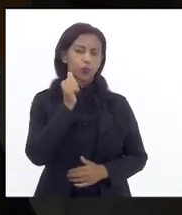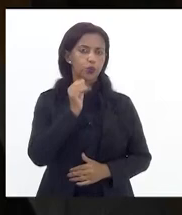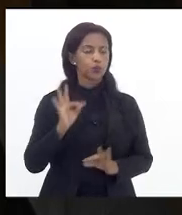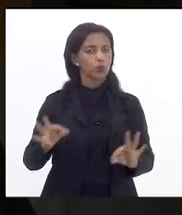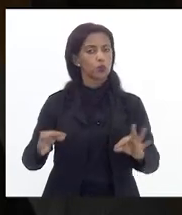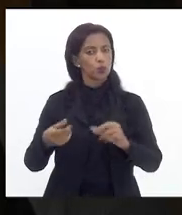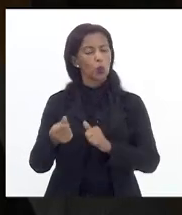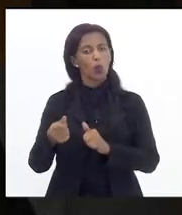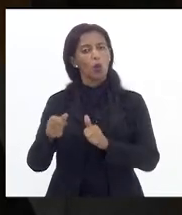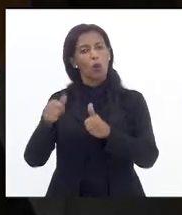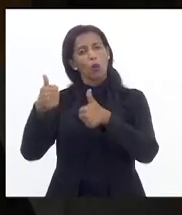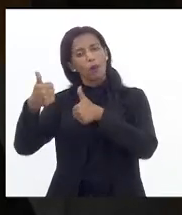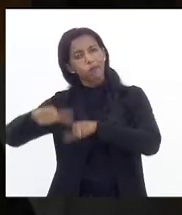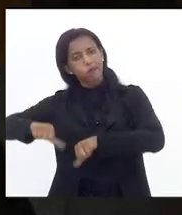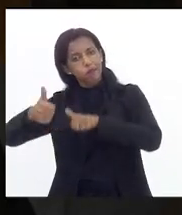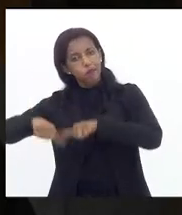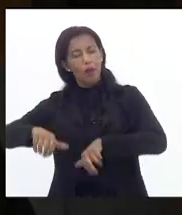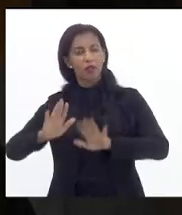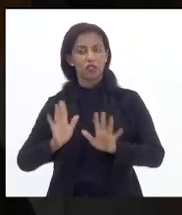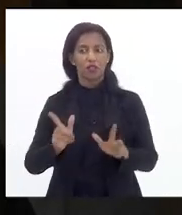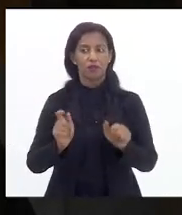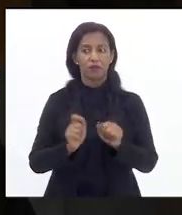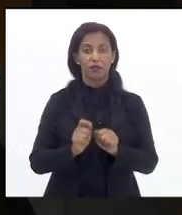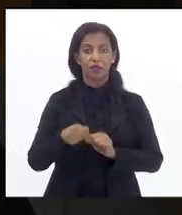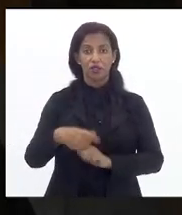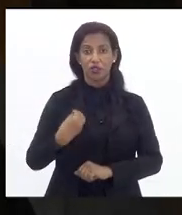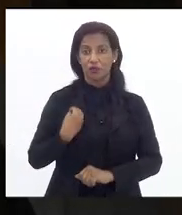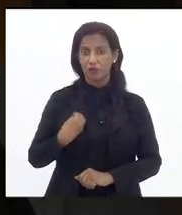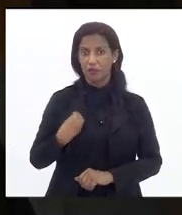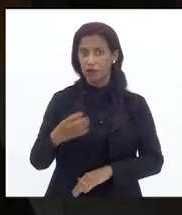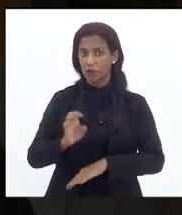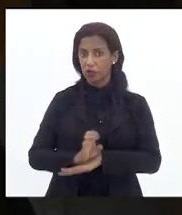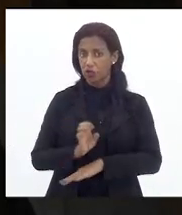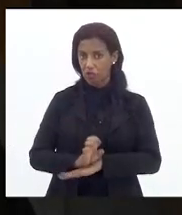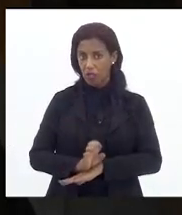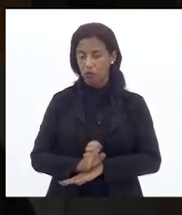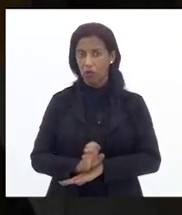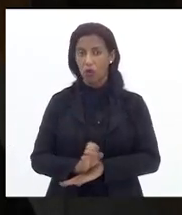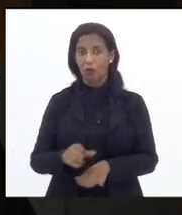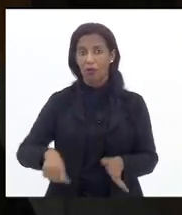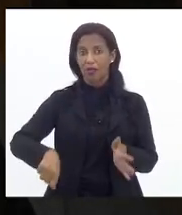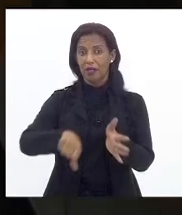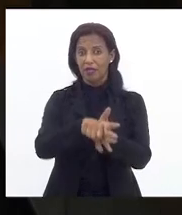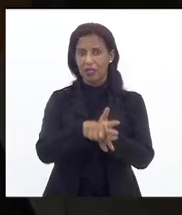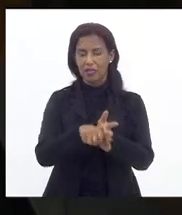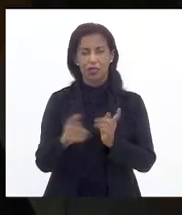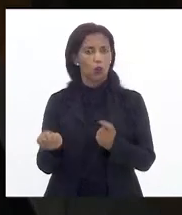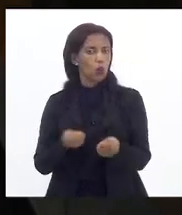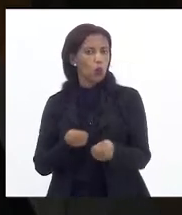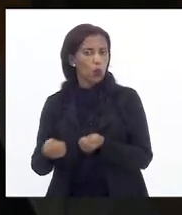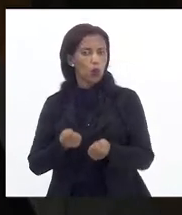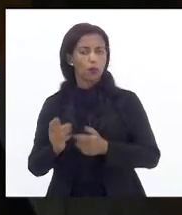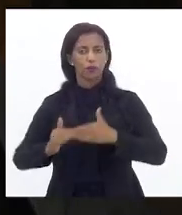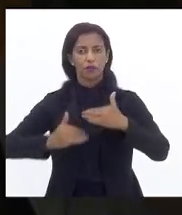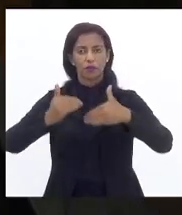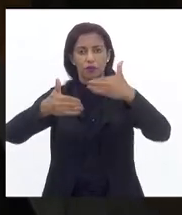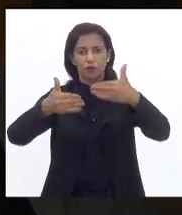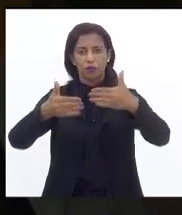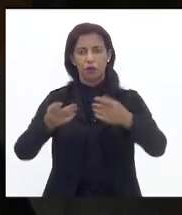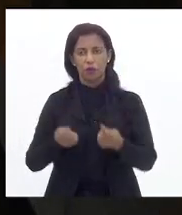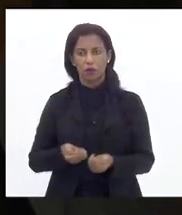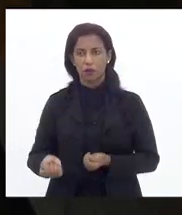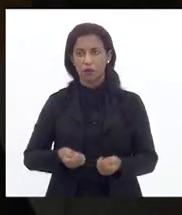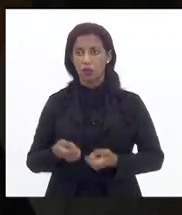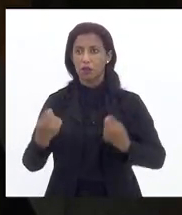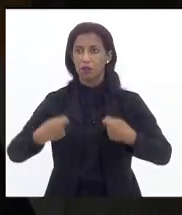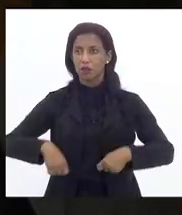com a análise feita aqui que a gente vive no estado do Rio de Janeiro uma crise econômica uma crise de desenvolvimento econômico